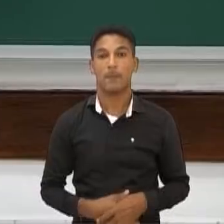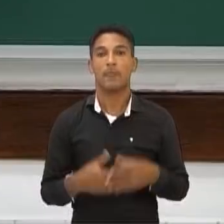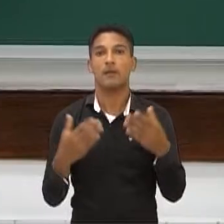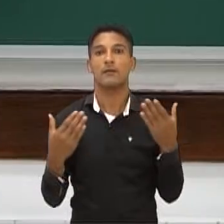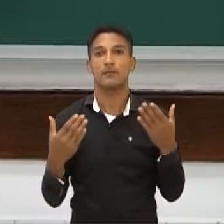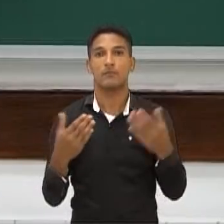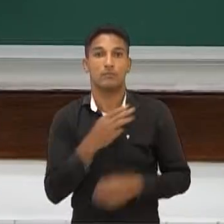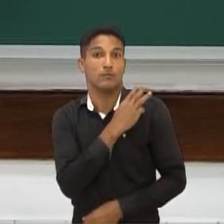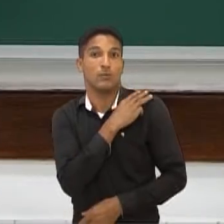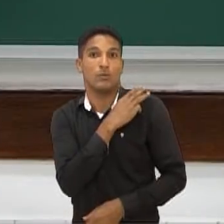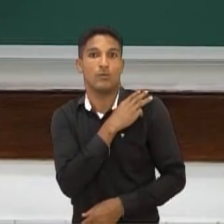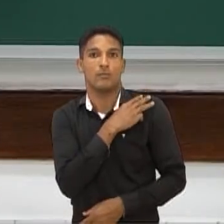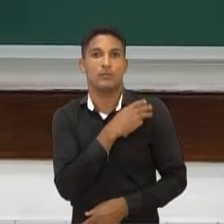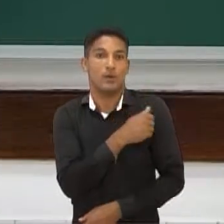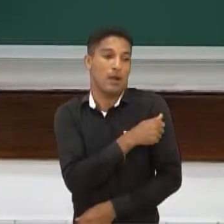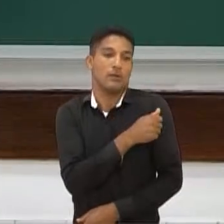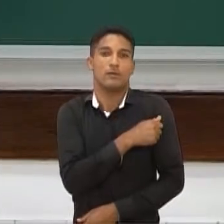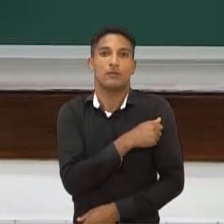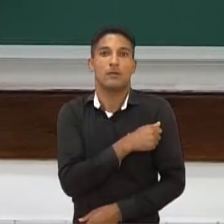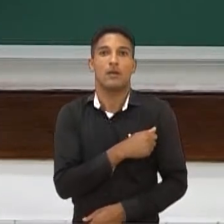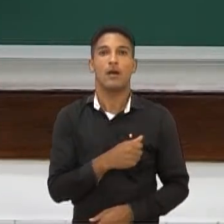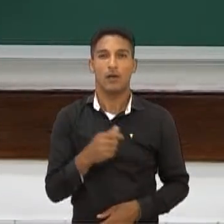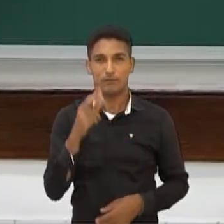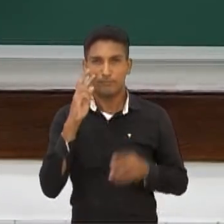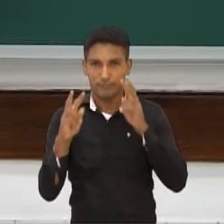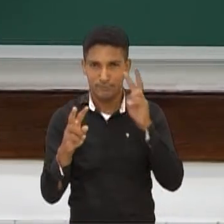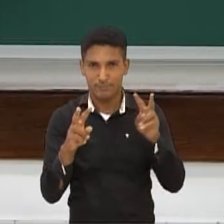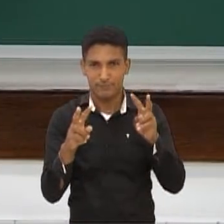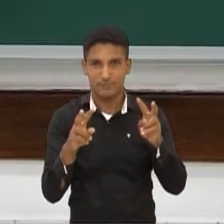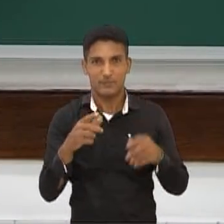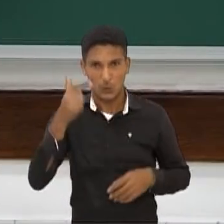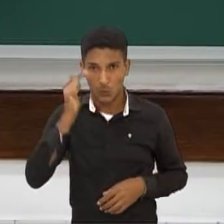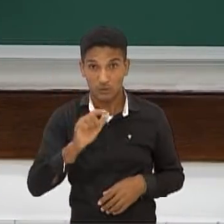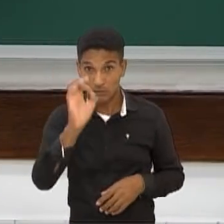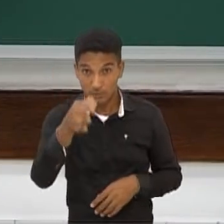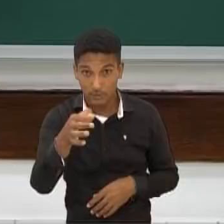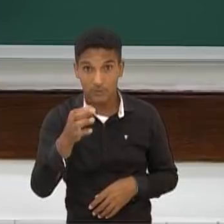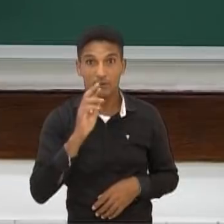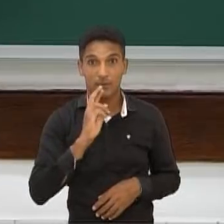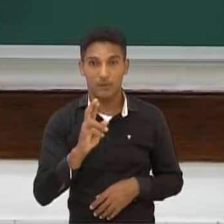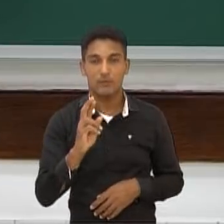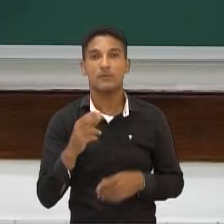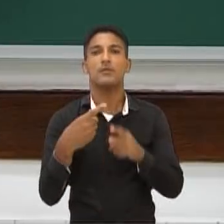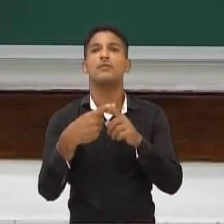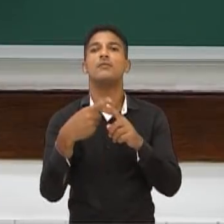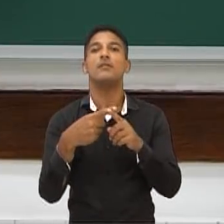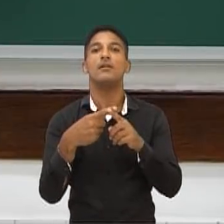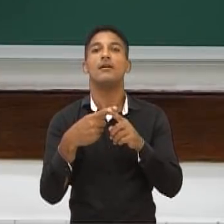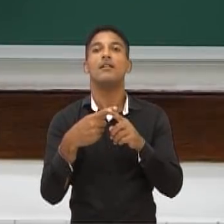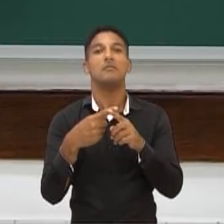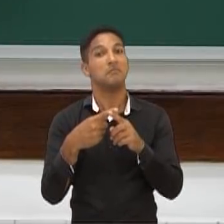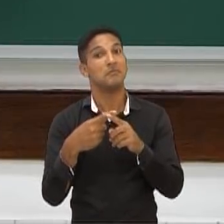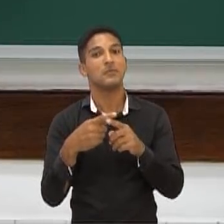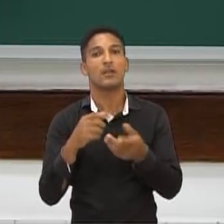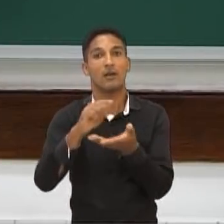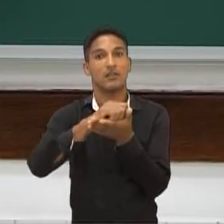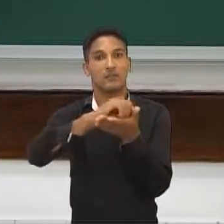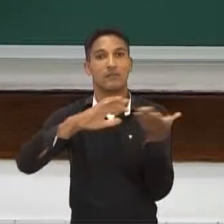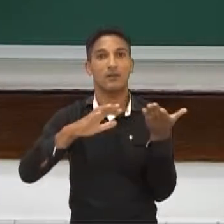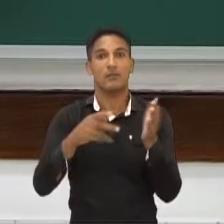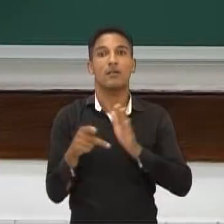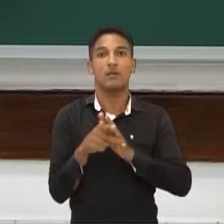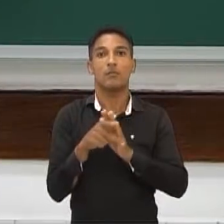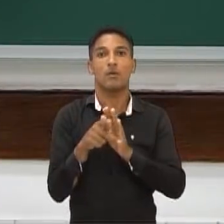Olá, pessoal da terceira série, eu tenho certeza que você arrebentou nesse exercício. Por quê? Porque é um exercício que ele está